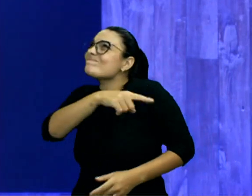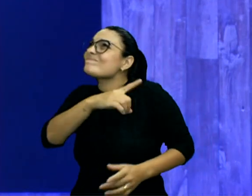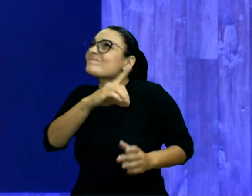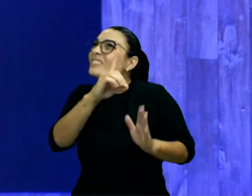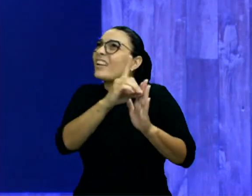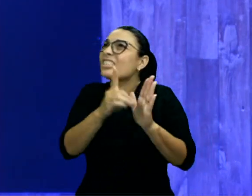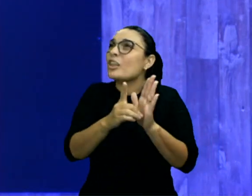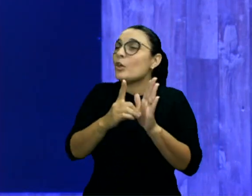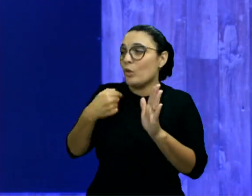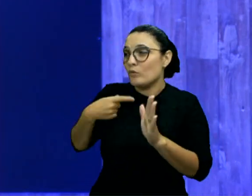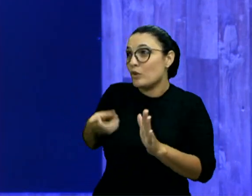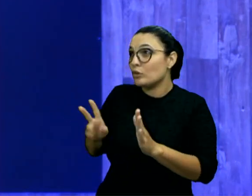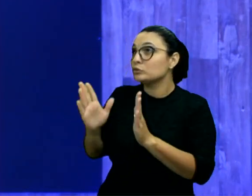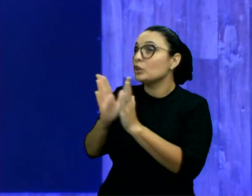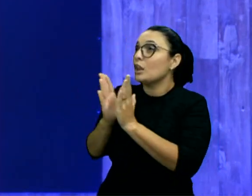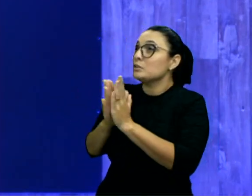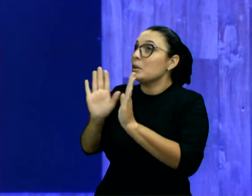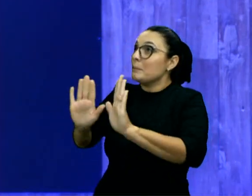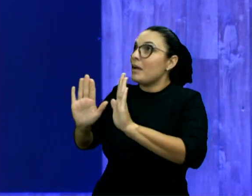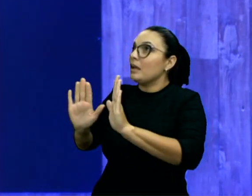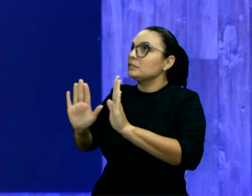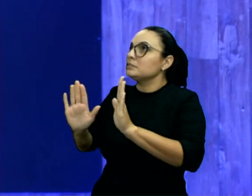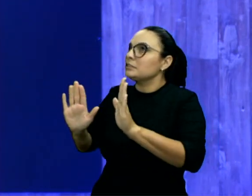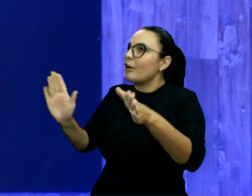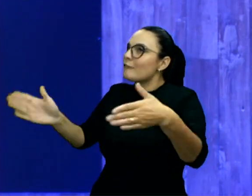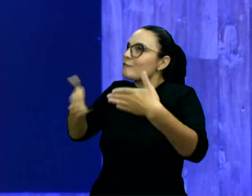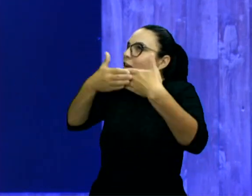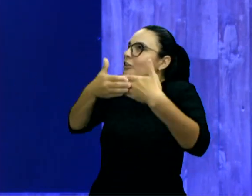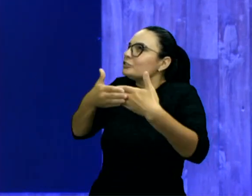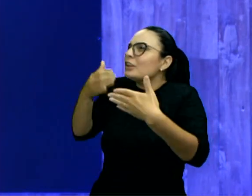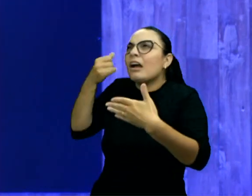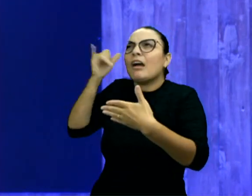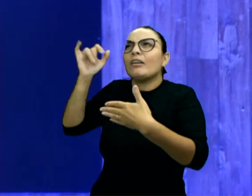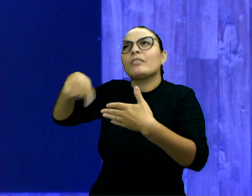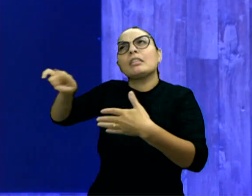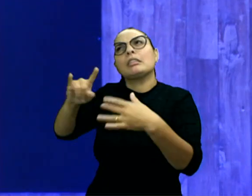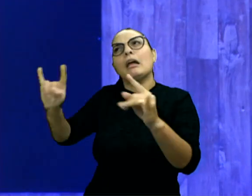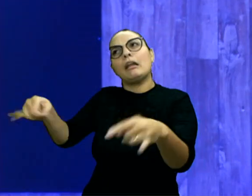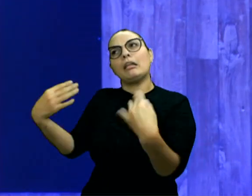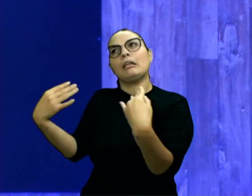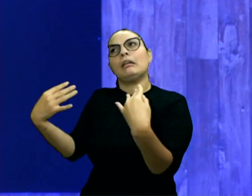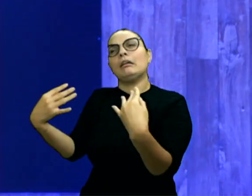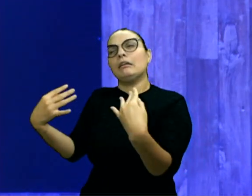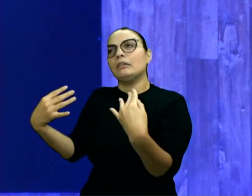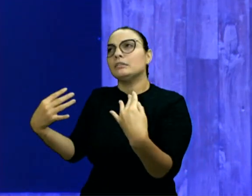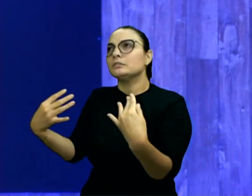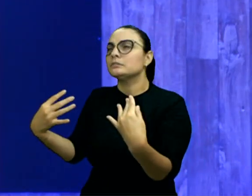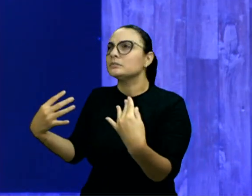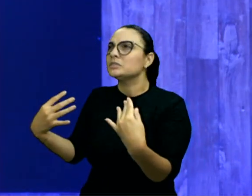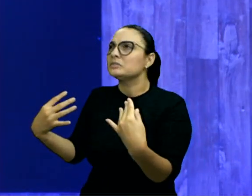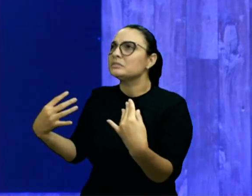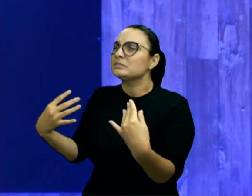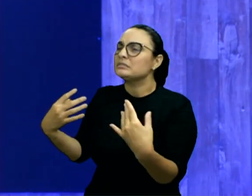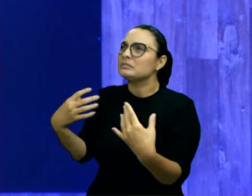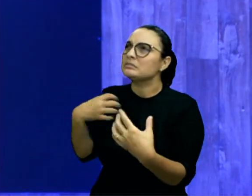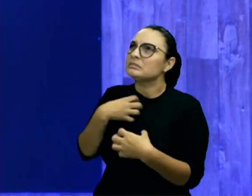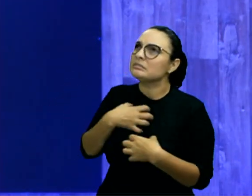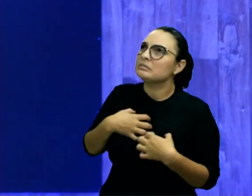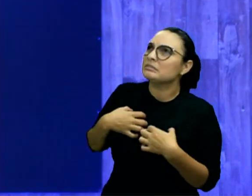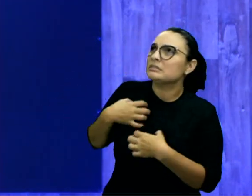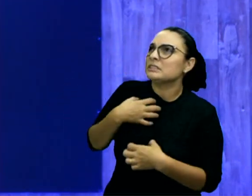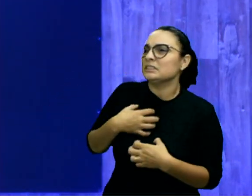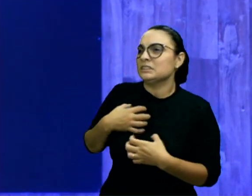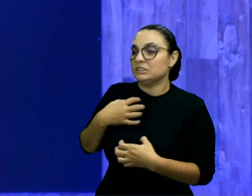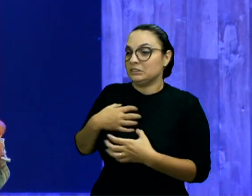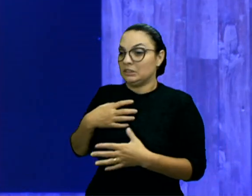vou continuar orando, mas agora eu vou fechar a janela para ninguém ver, para não ficar tão ruim assim, oh Deus, eu vou dar uma